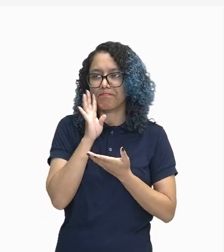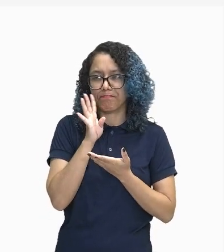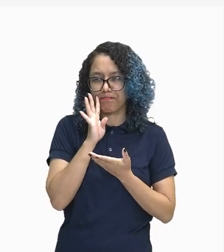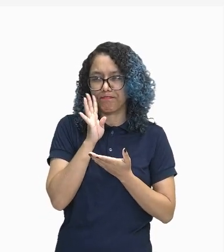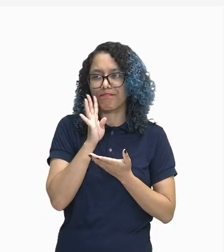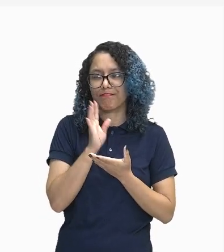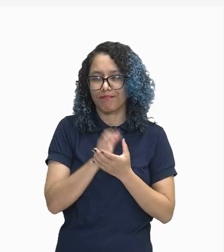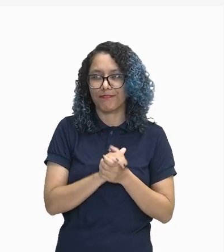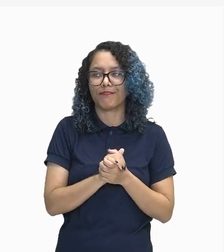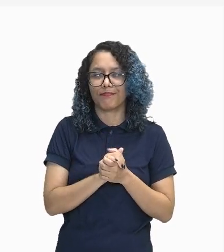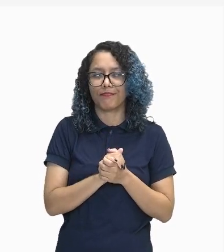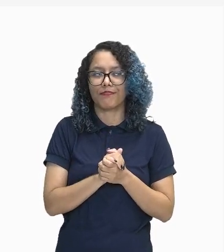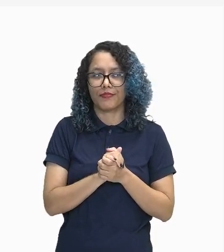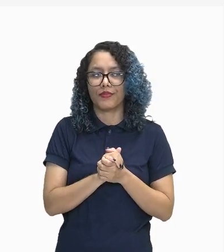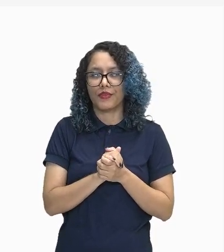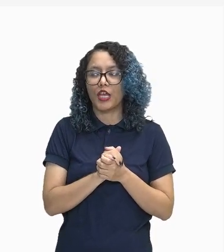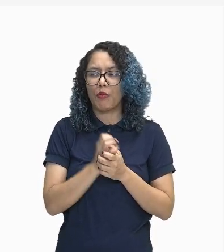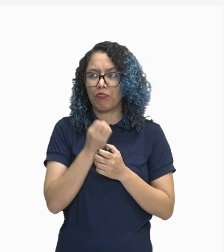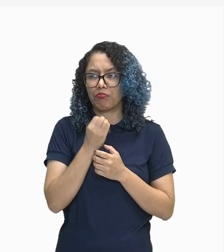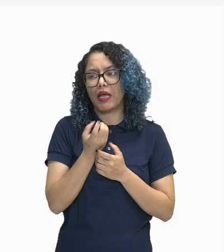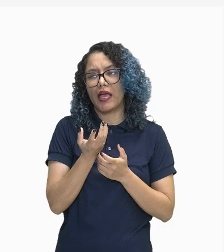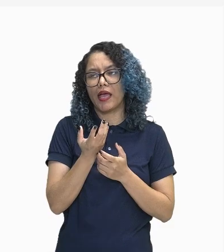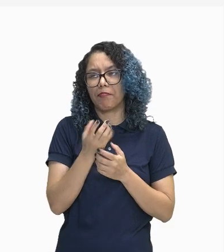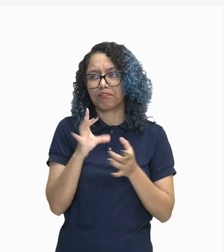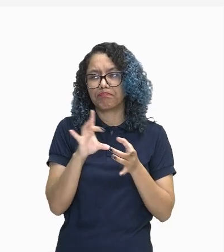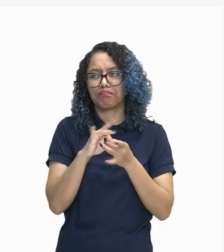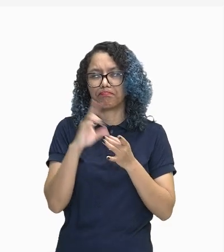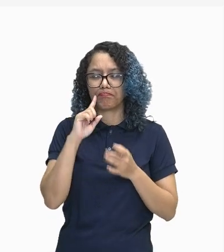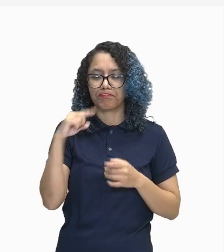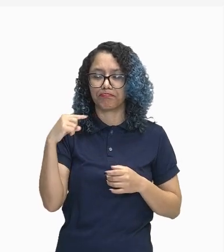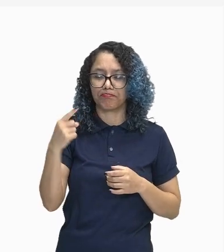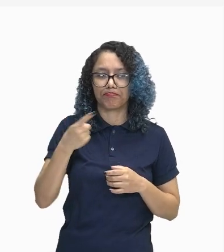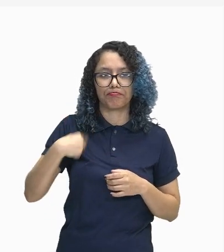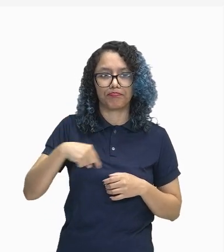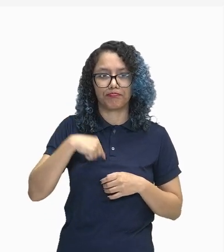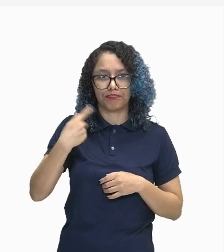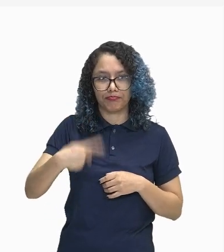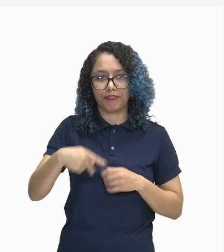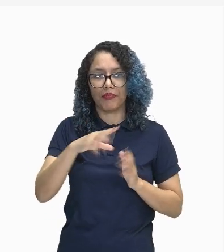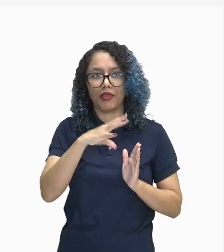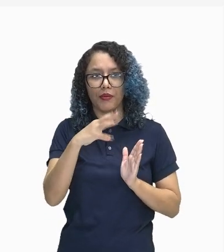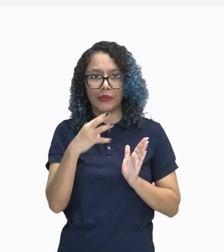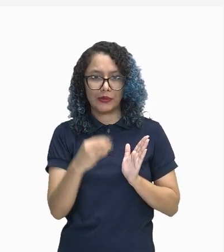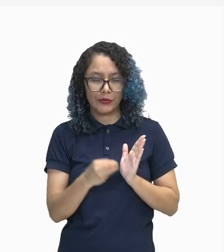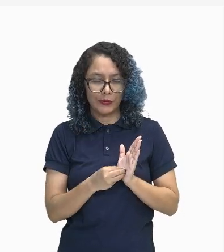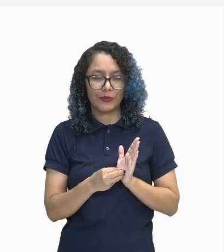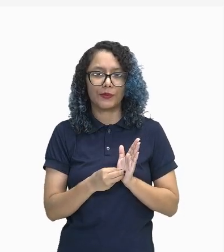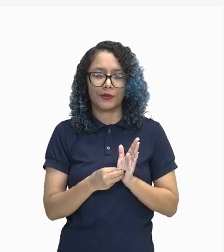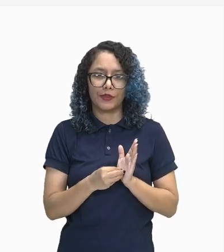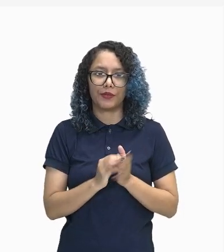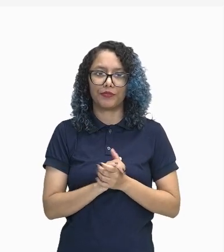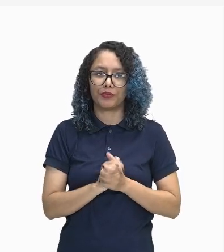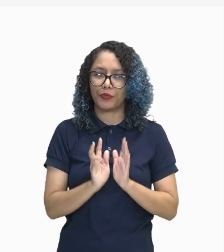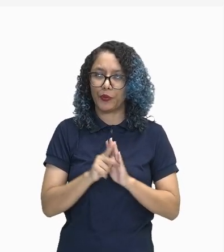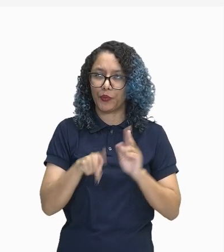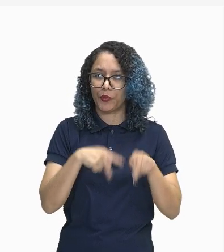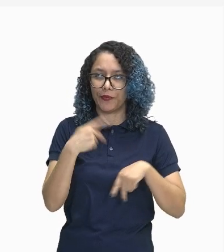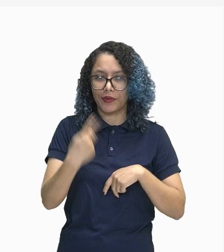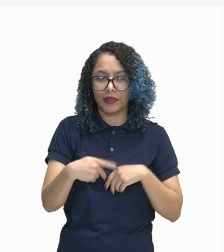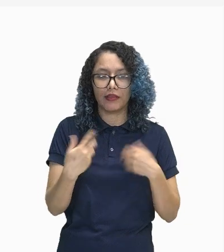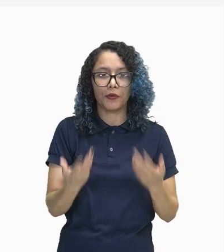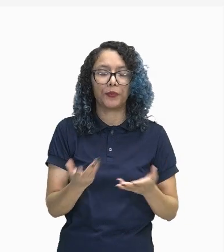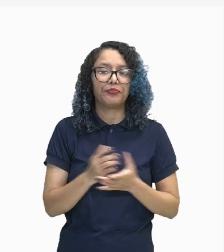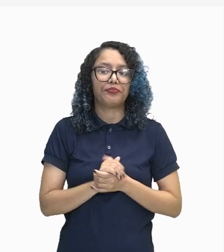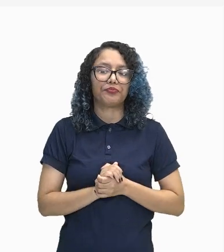exemplo atrelado bem ao nosso dia a dia mesmo, nosso dia a dia amazônico, né, do nosso povo. Olha o que diz